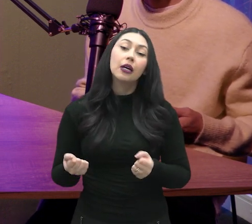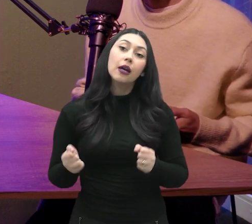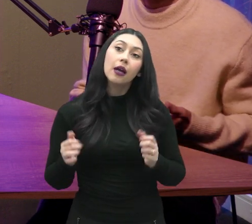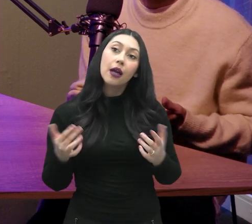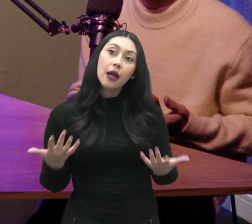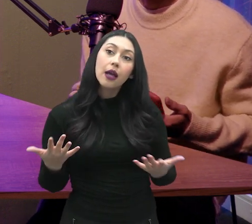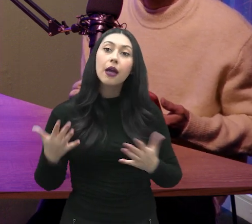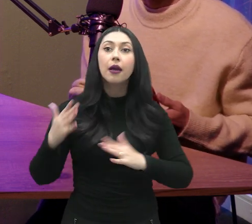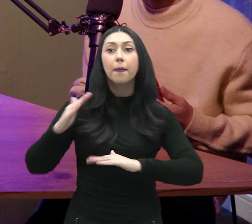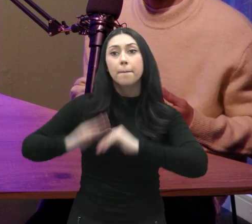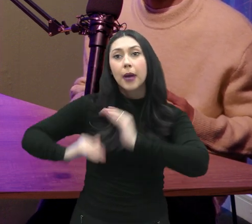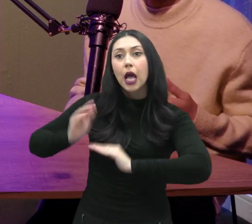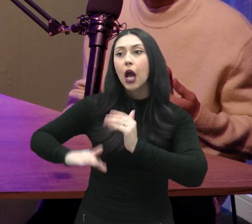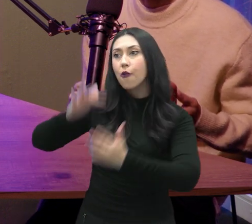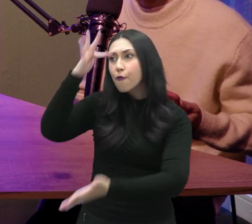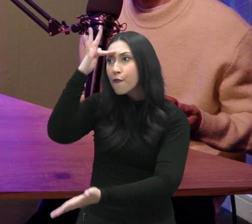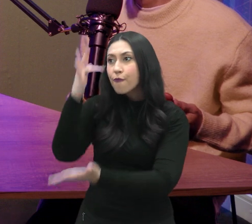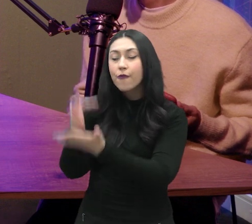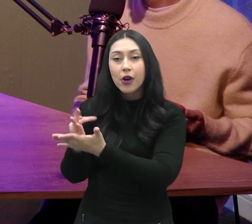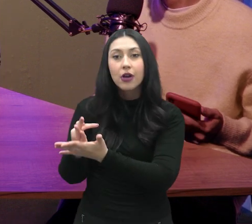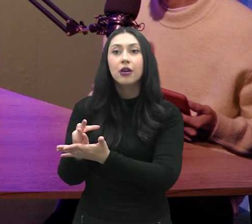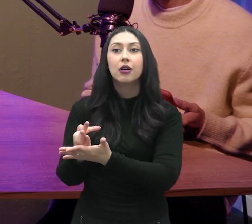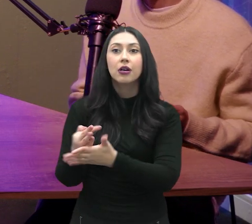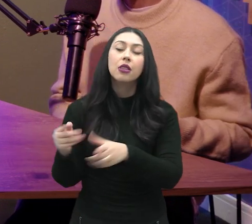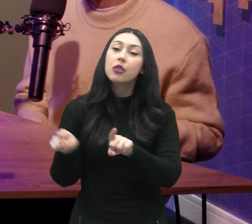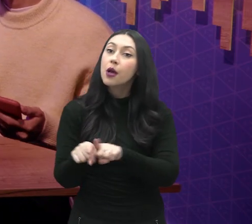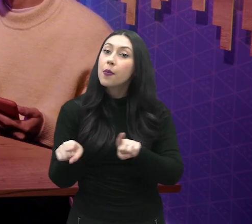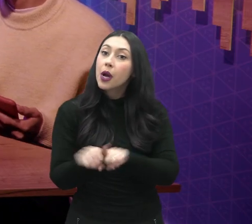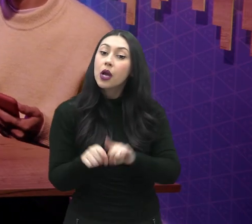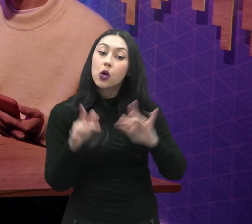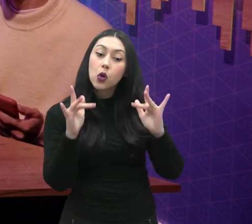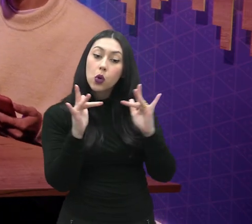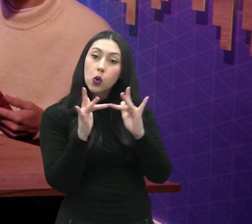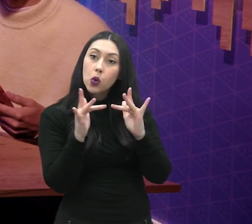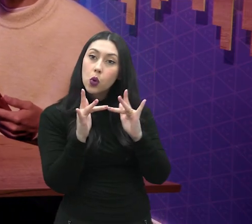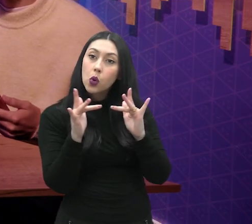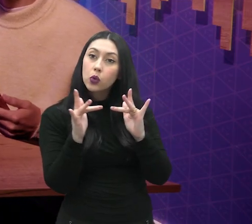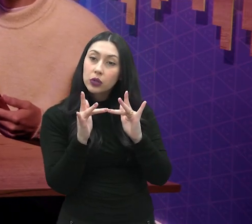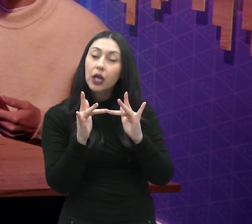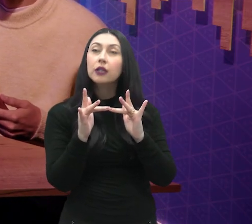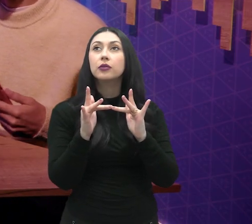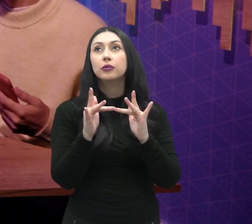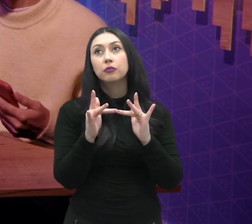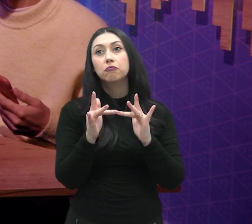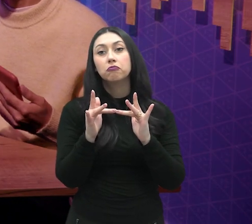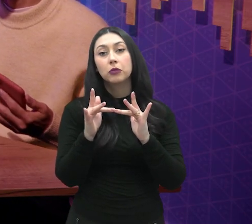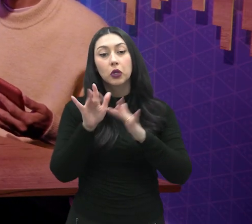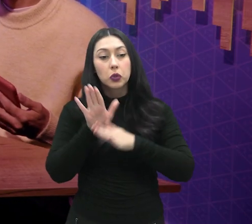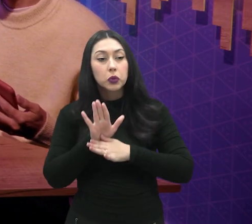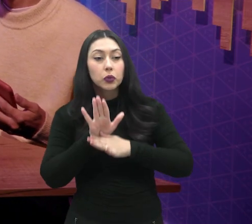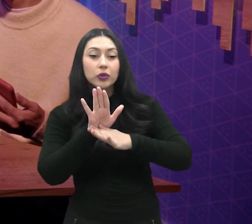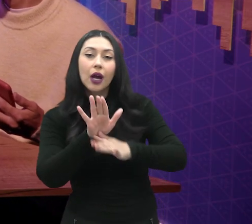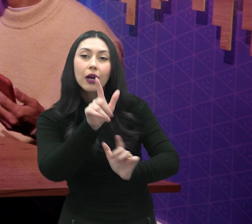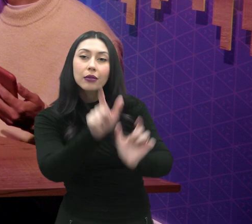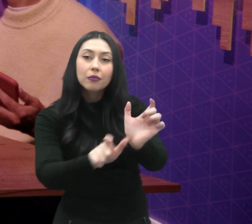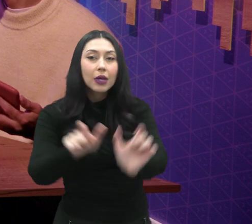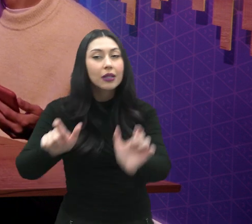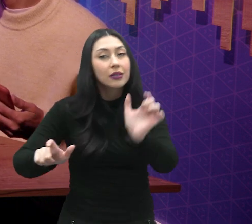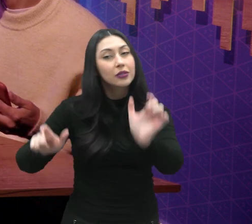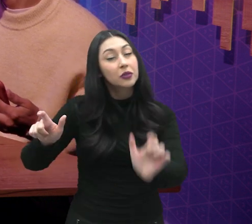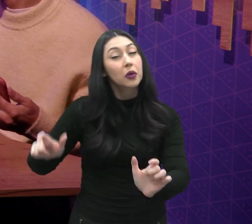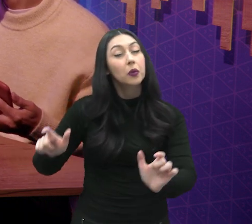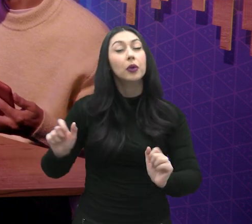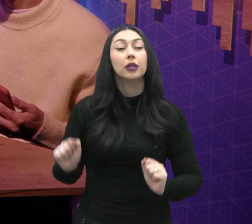do que você fazer a prática da sua fé, ou você tá ligado a algum ato maior, né? Algum ato